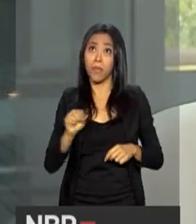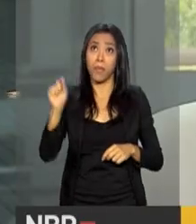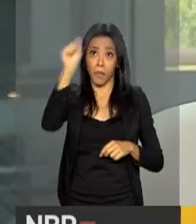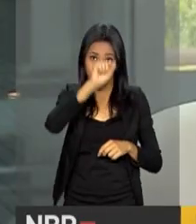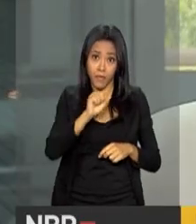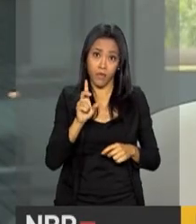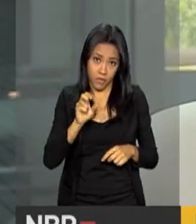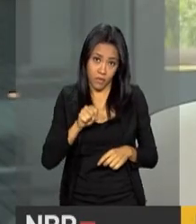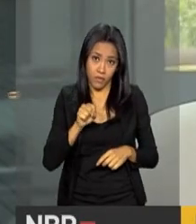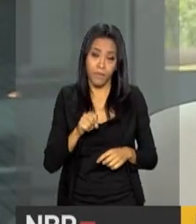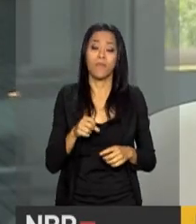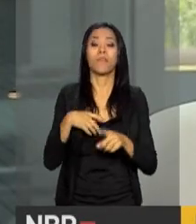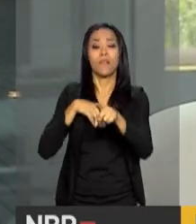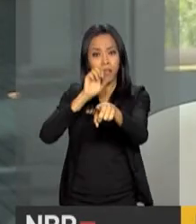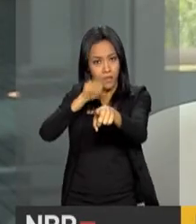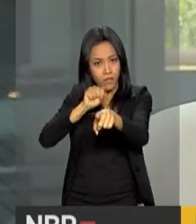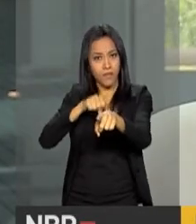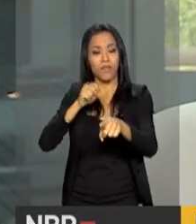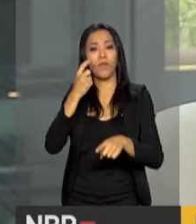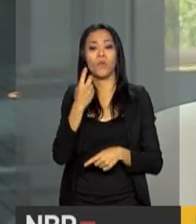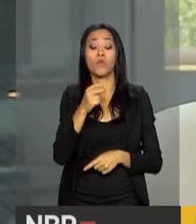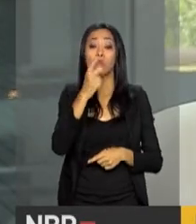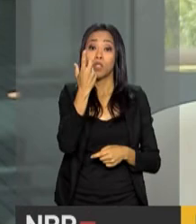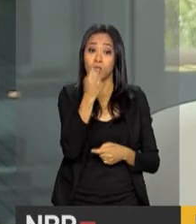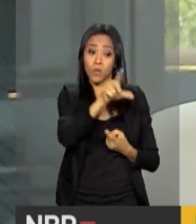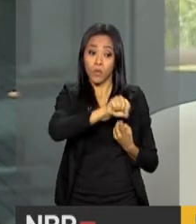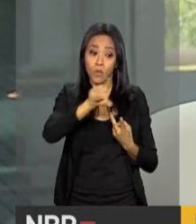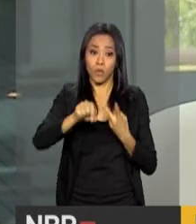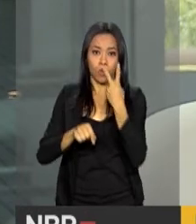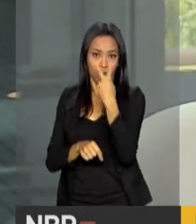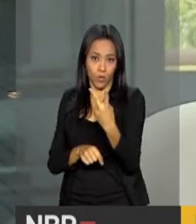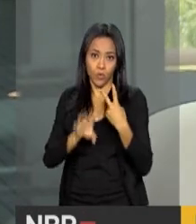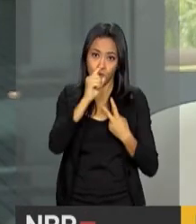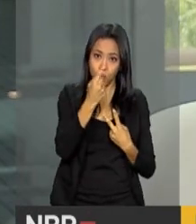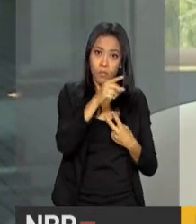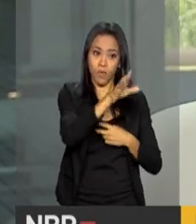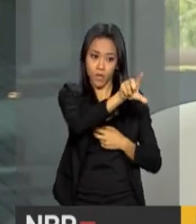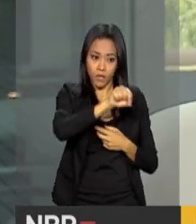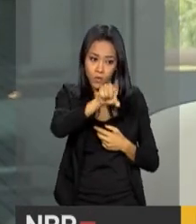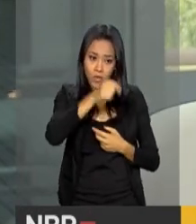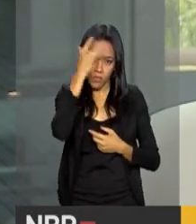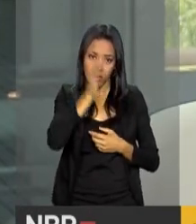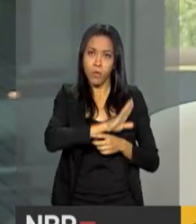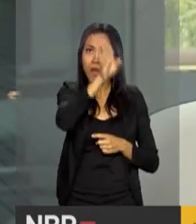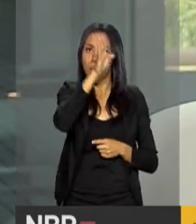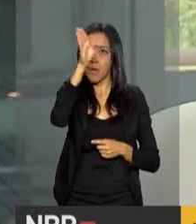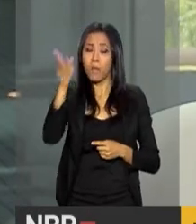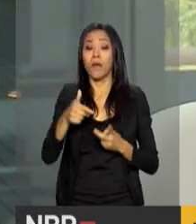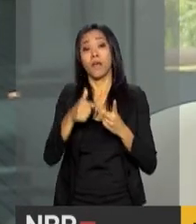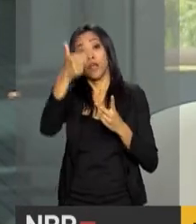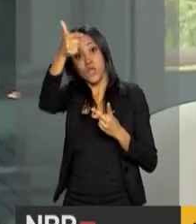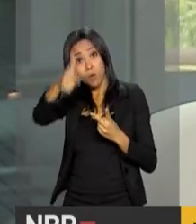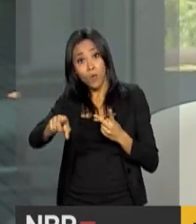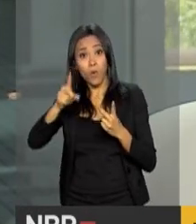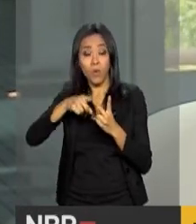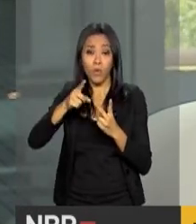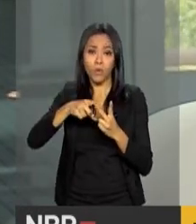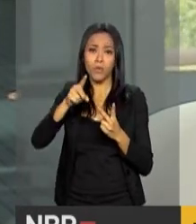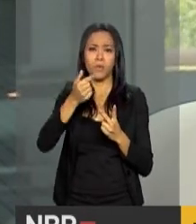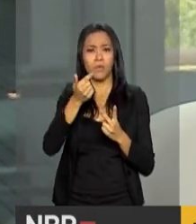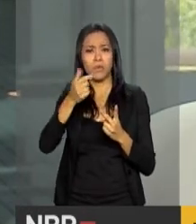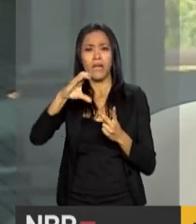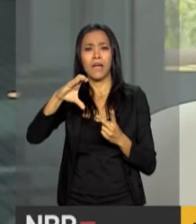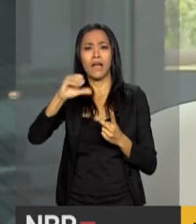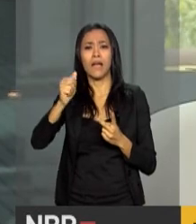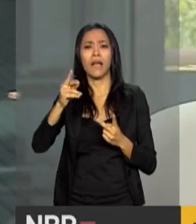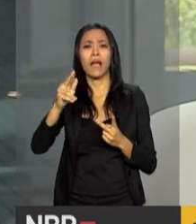foi feito dois processos seletivos um para o recenseador e outro para os outros cargos analista censitário é